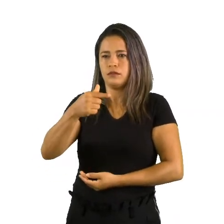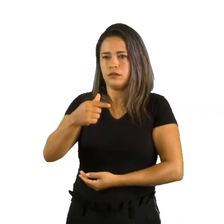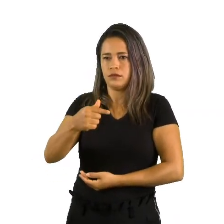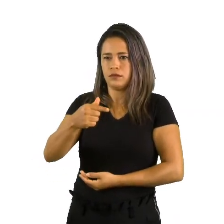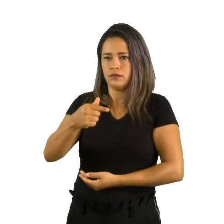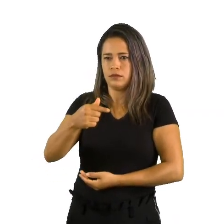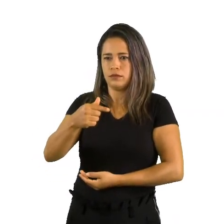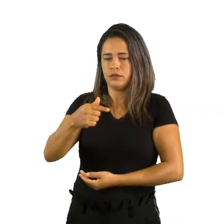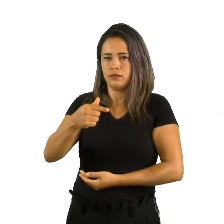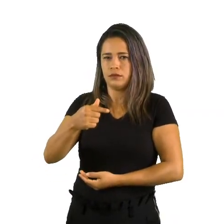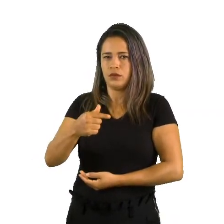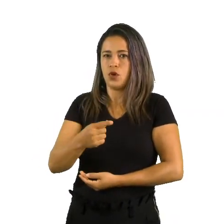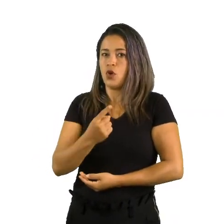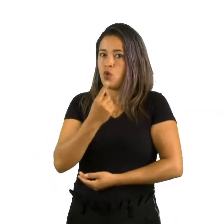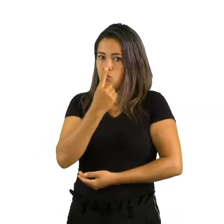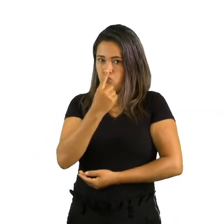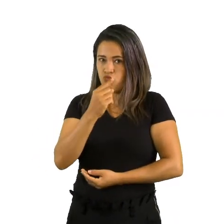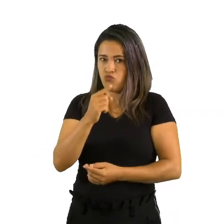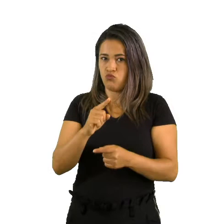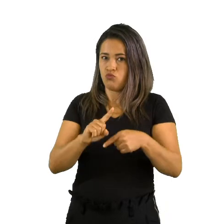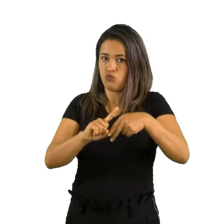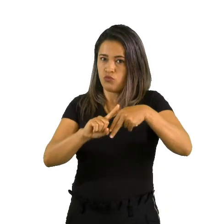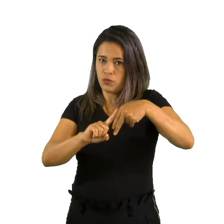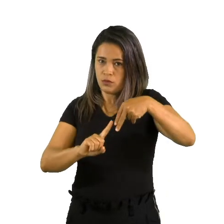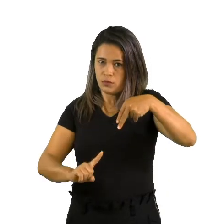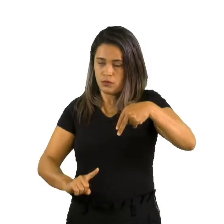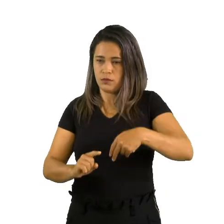1,37, ou seja, 1 inteiro,